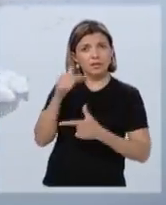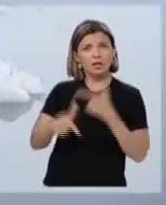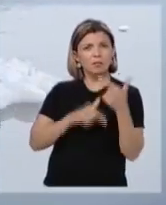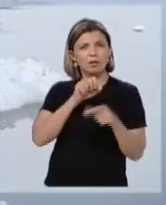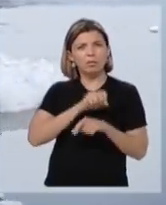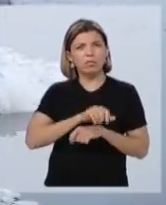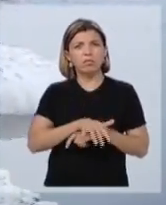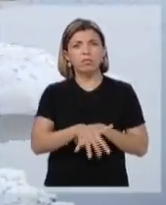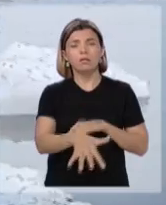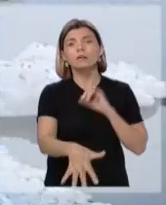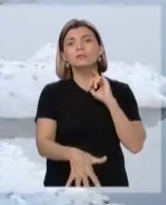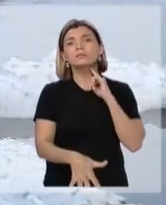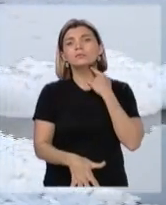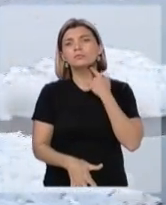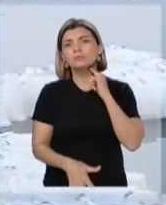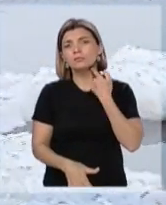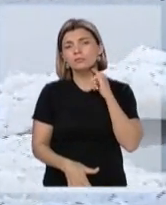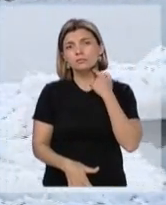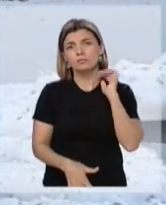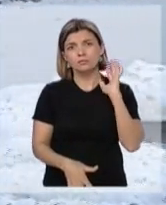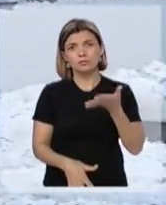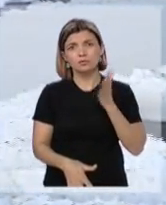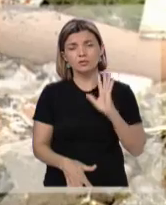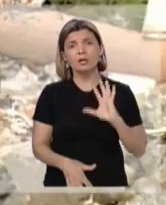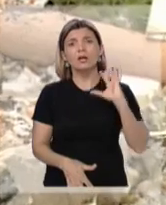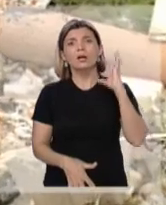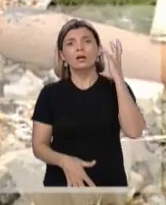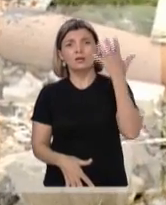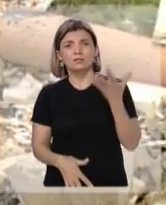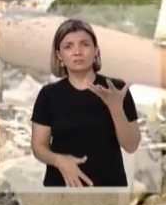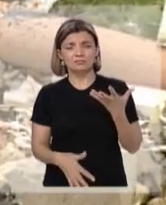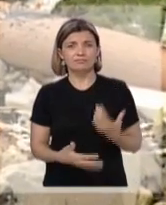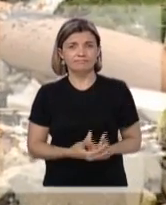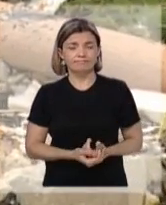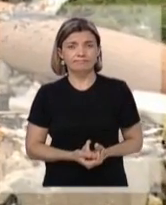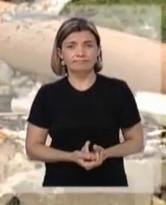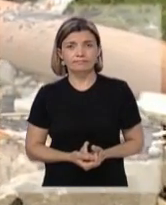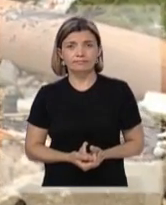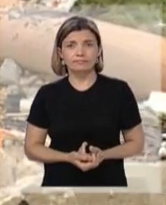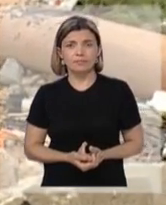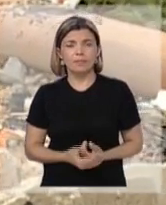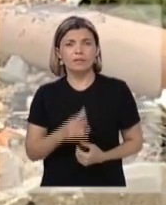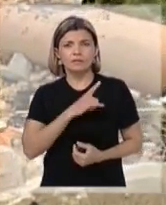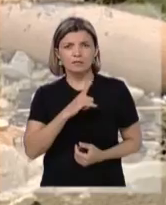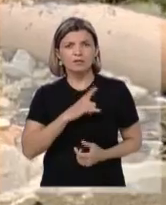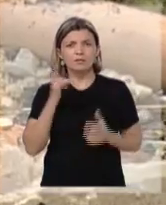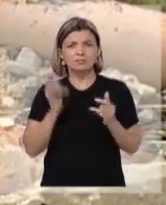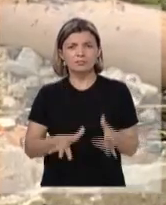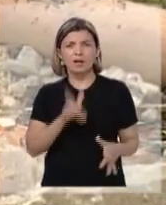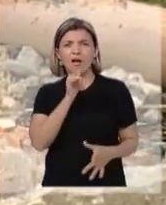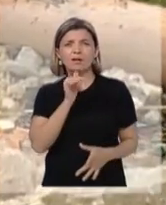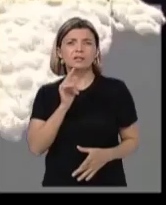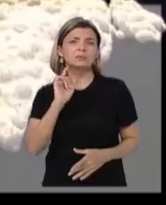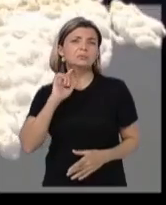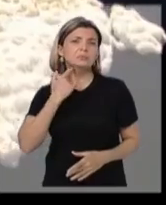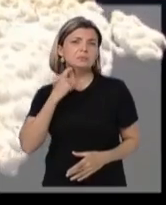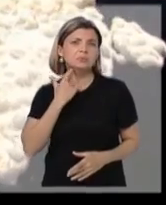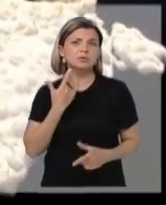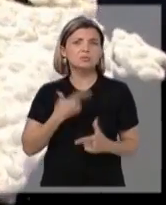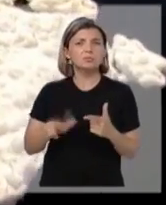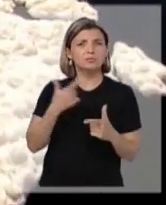atividades liberam resíduos tóxicos e grande quantidade de matéria orgânica na água. A poluição das